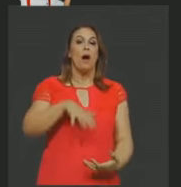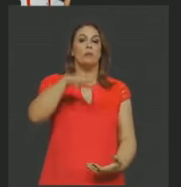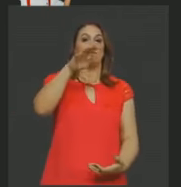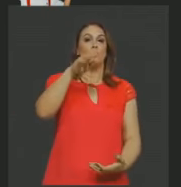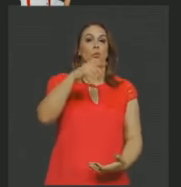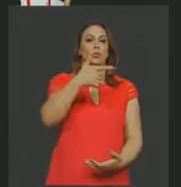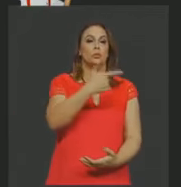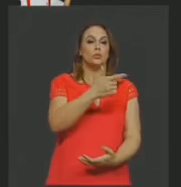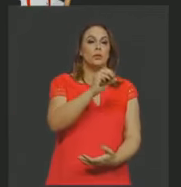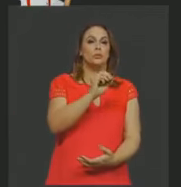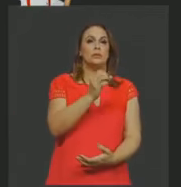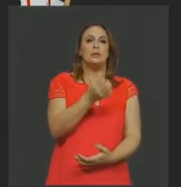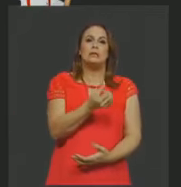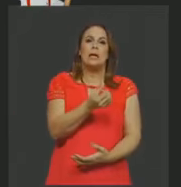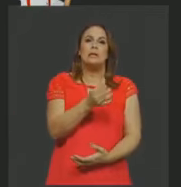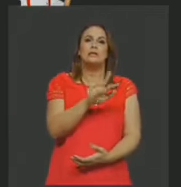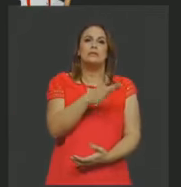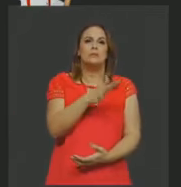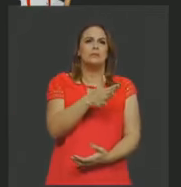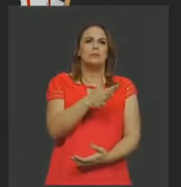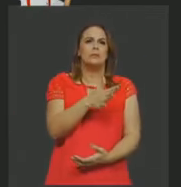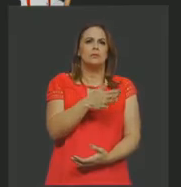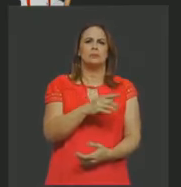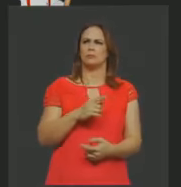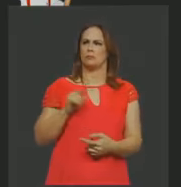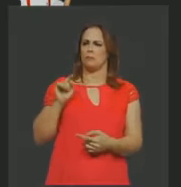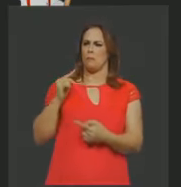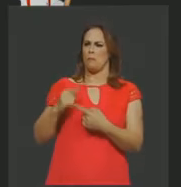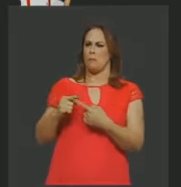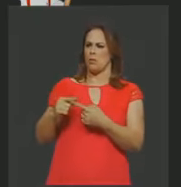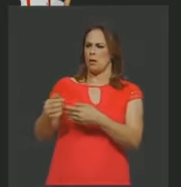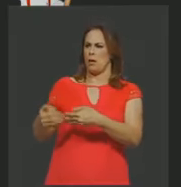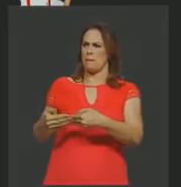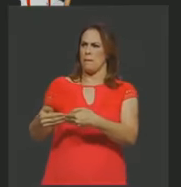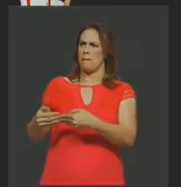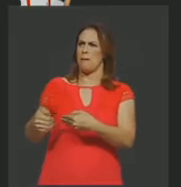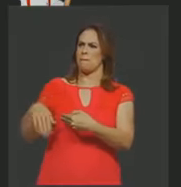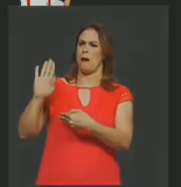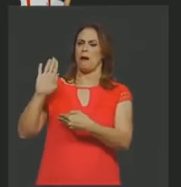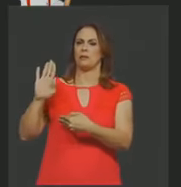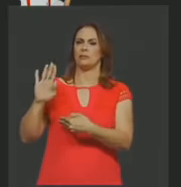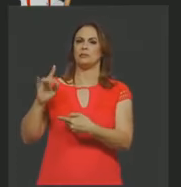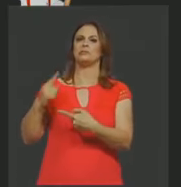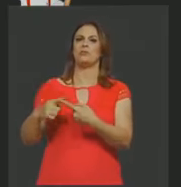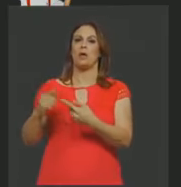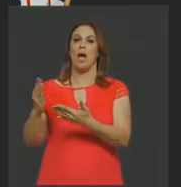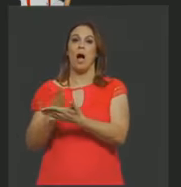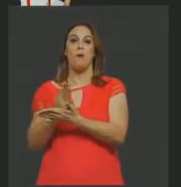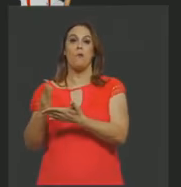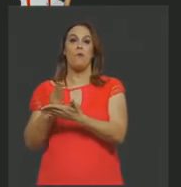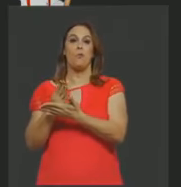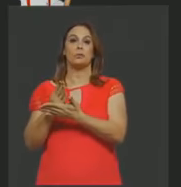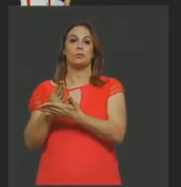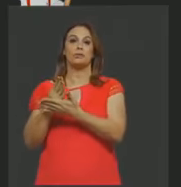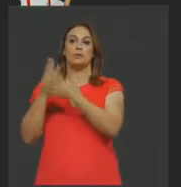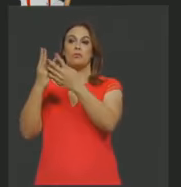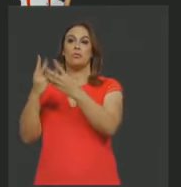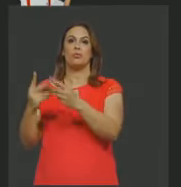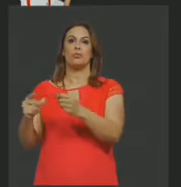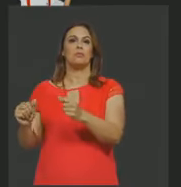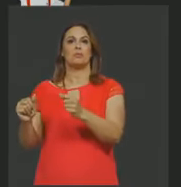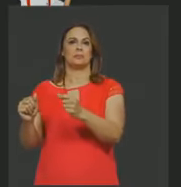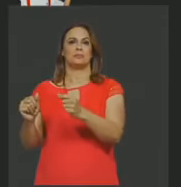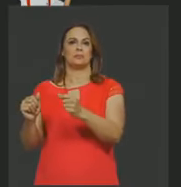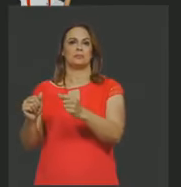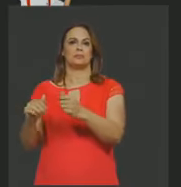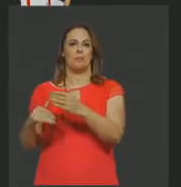eles vão se juntar, tá? Quais são esses ossos? No crânio temos nós temos 8, na face